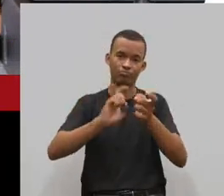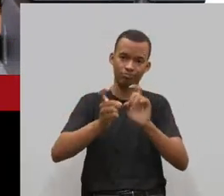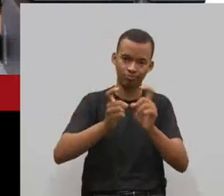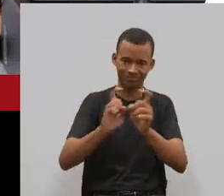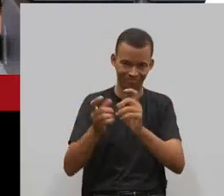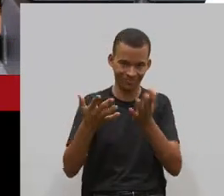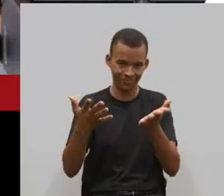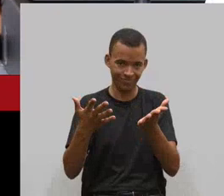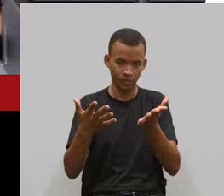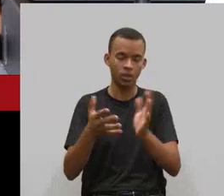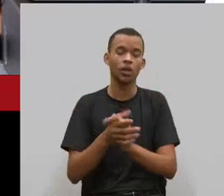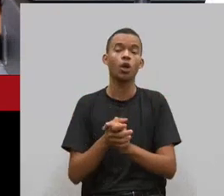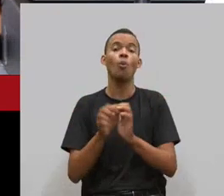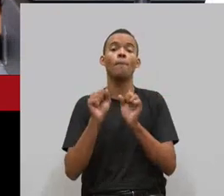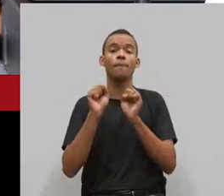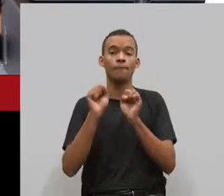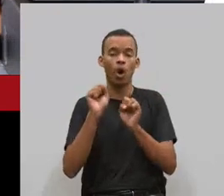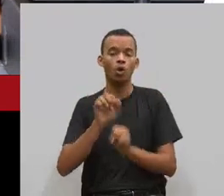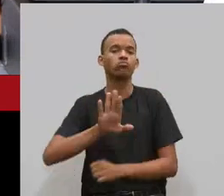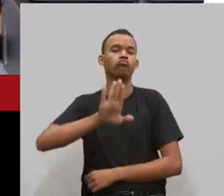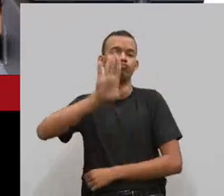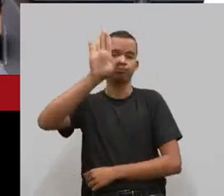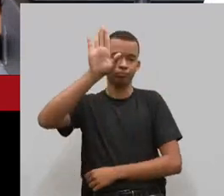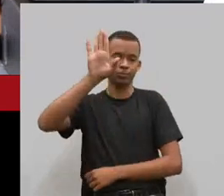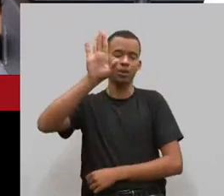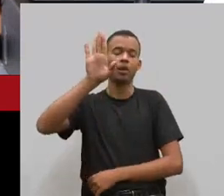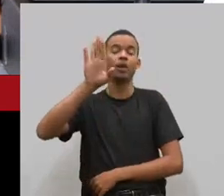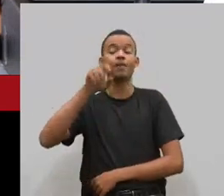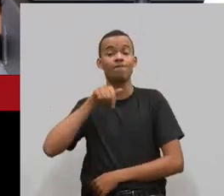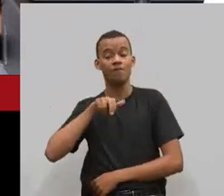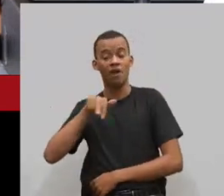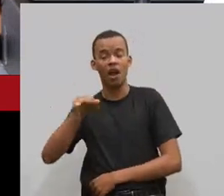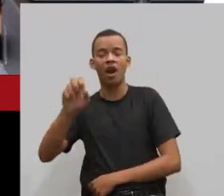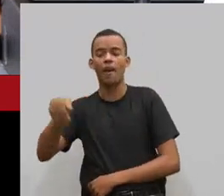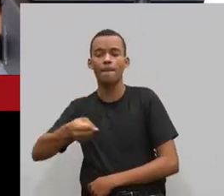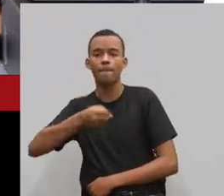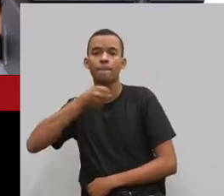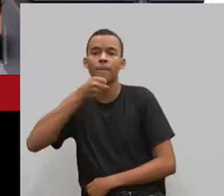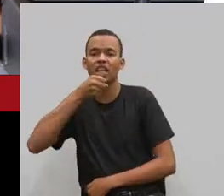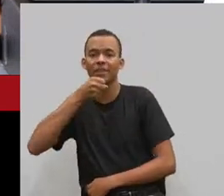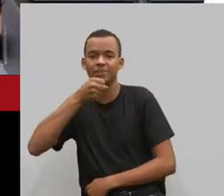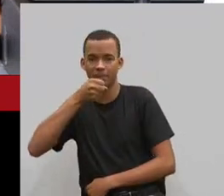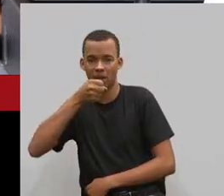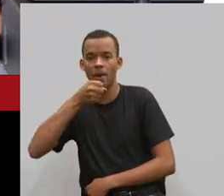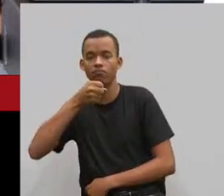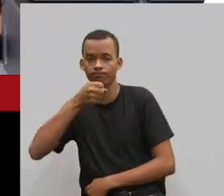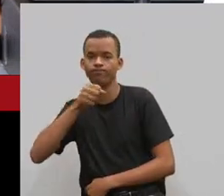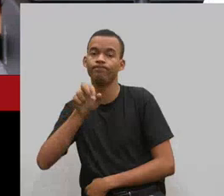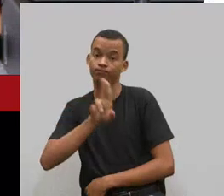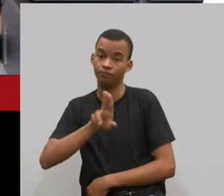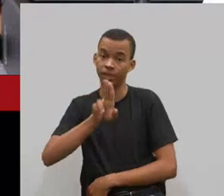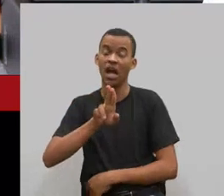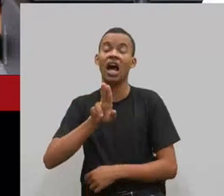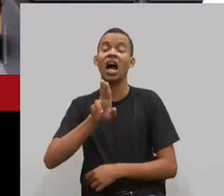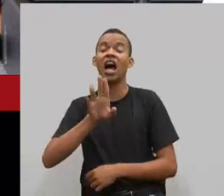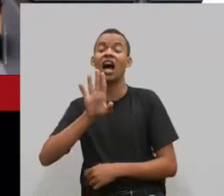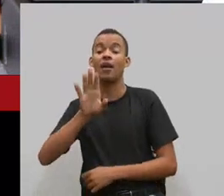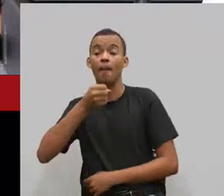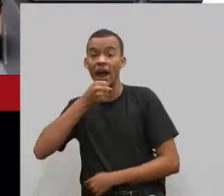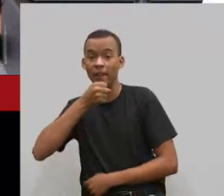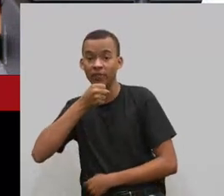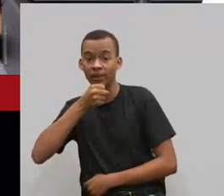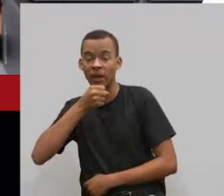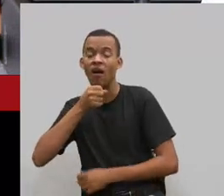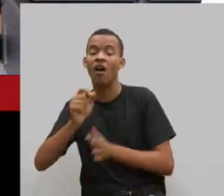o microfone e ao iniciar a sua fala o participante deverá formar seu nome e a entidade que